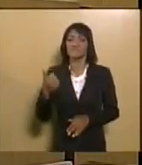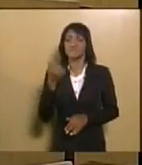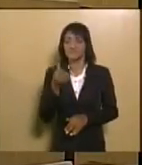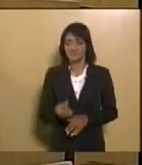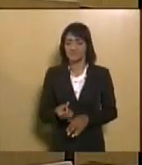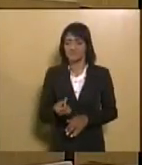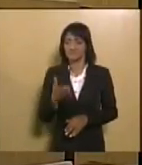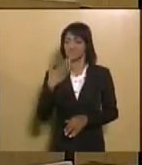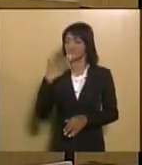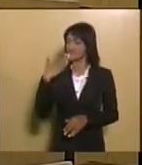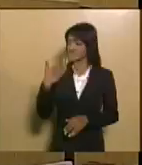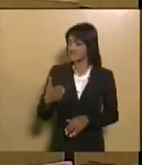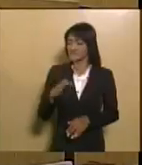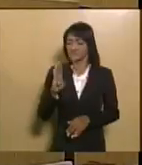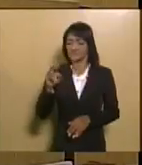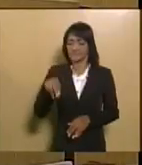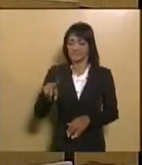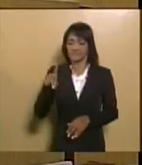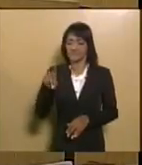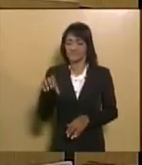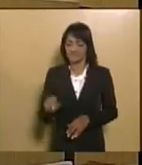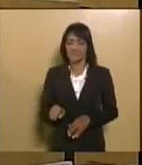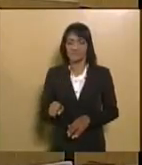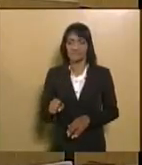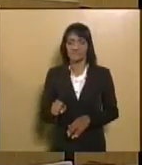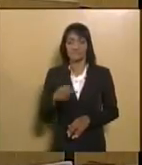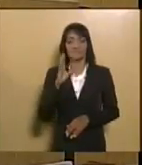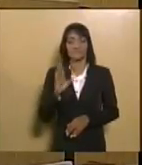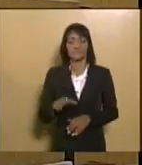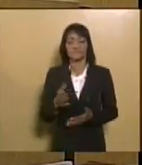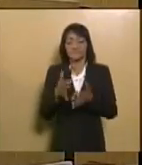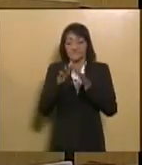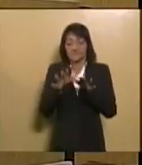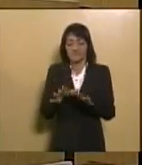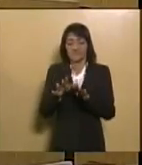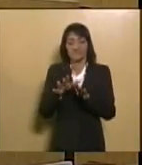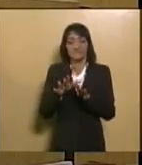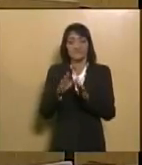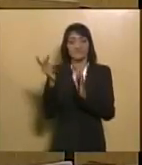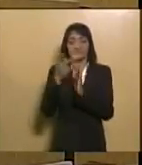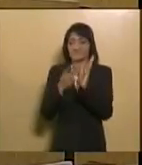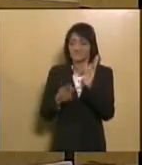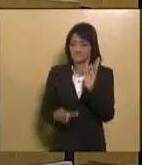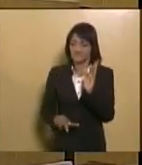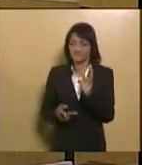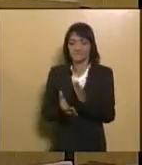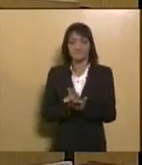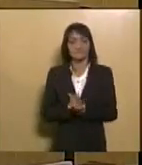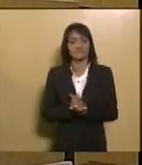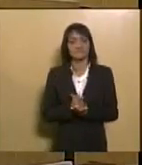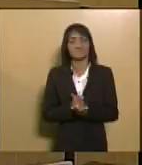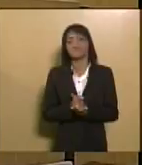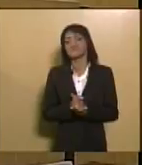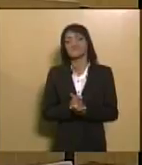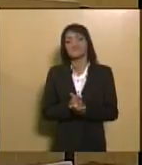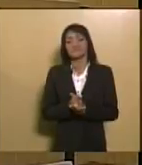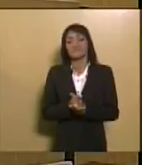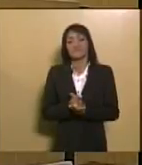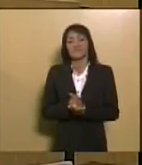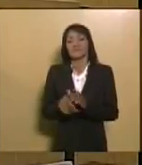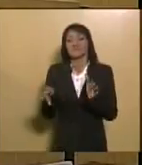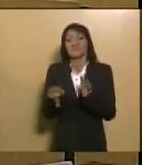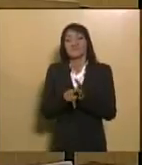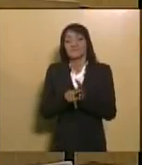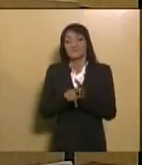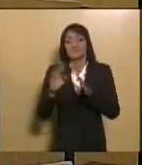solicitou que o BNDES diligencie a inclusão do projeto de desestatização da Companhia de